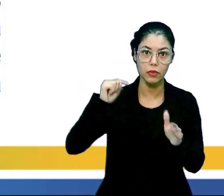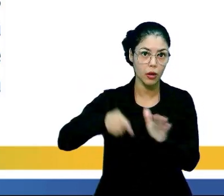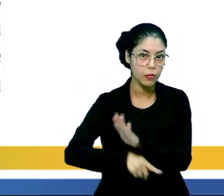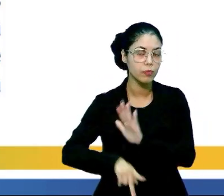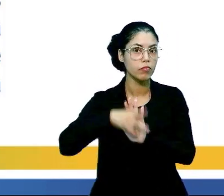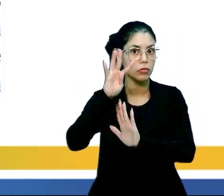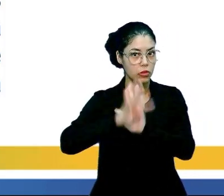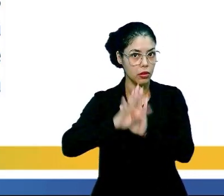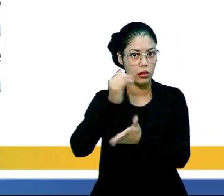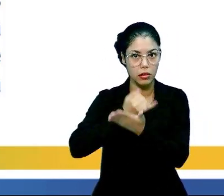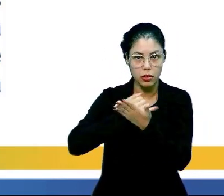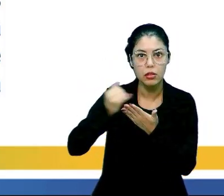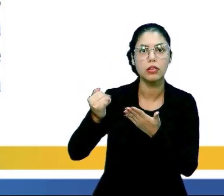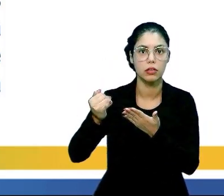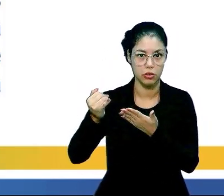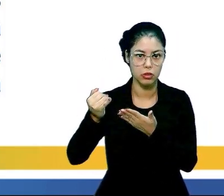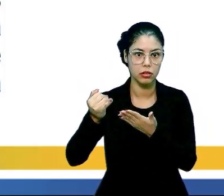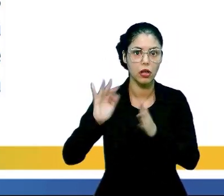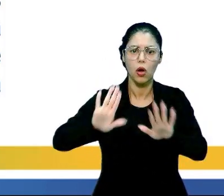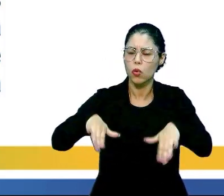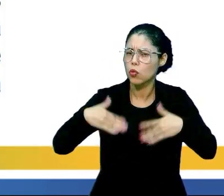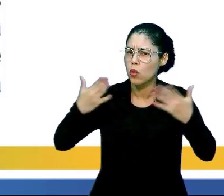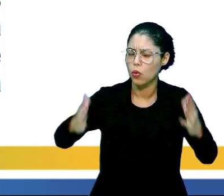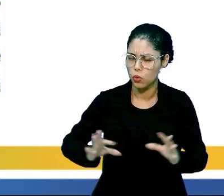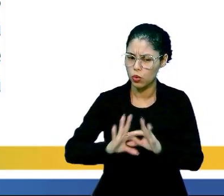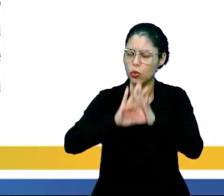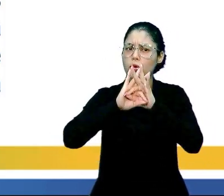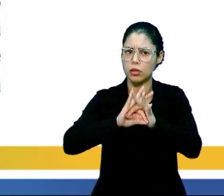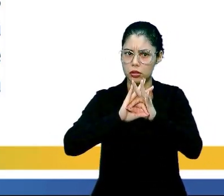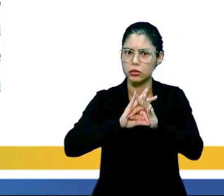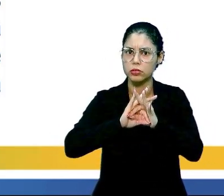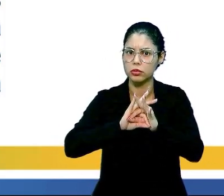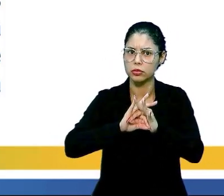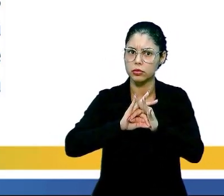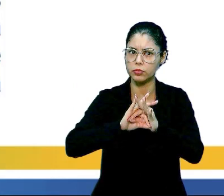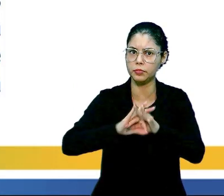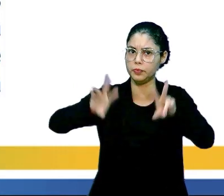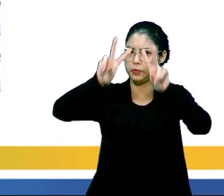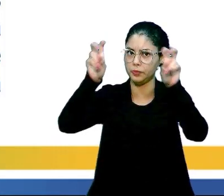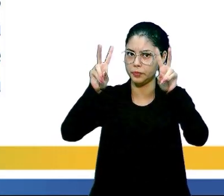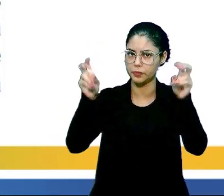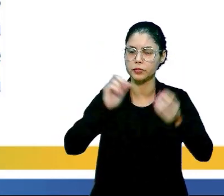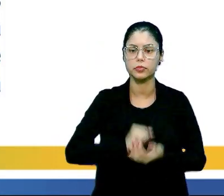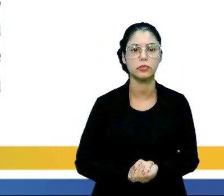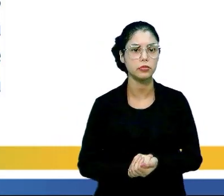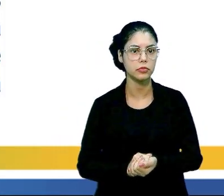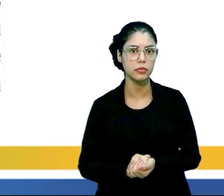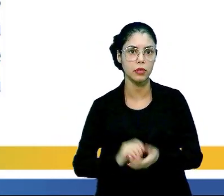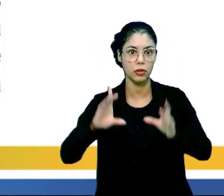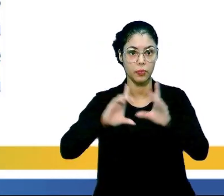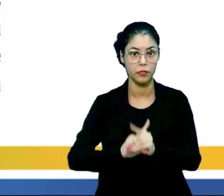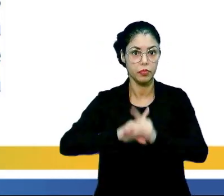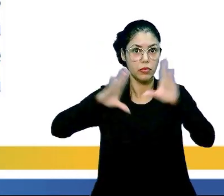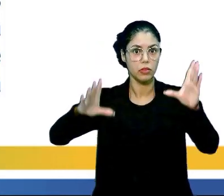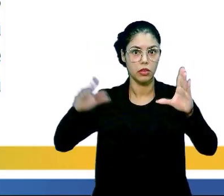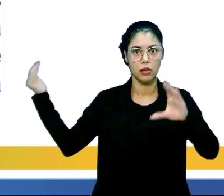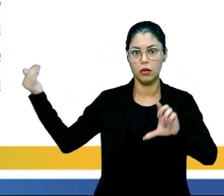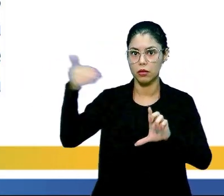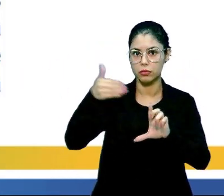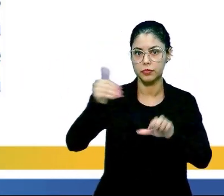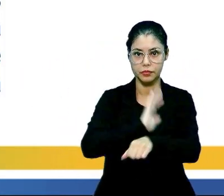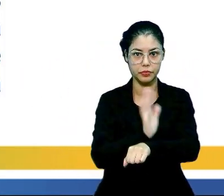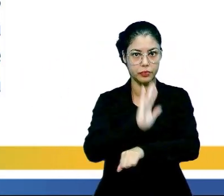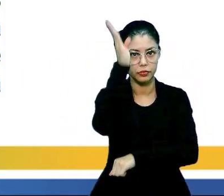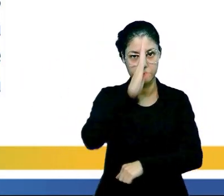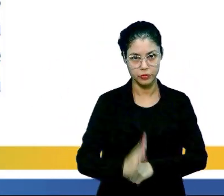dentro dessa introdução qual a relação entre a obra e o tema. O tema é democratização de acesso